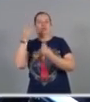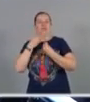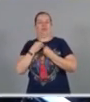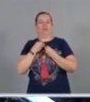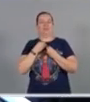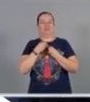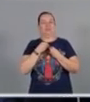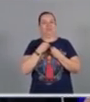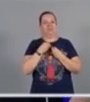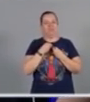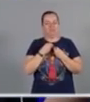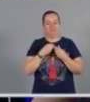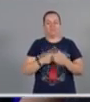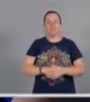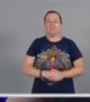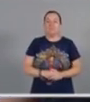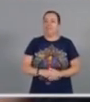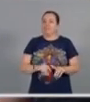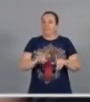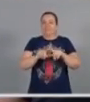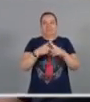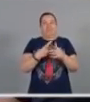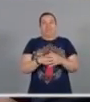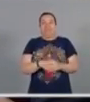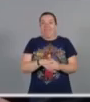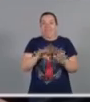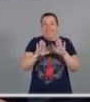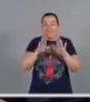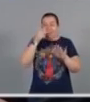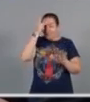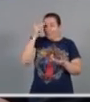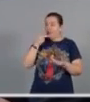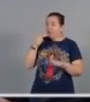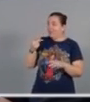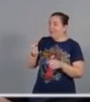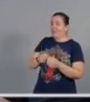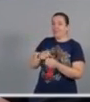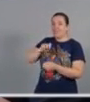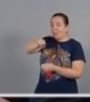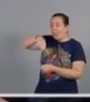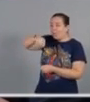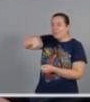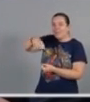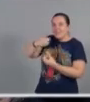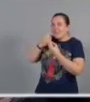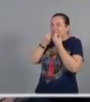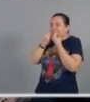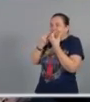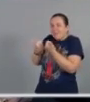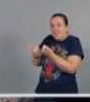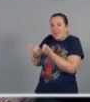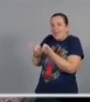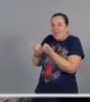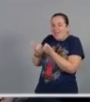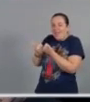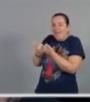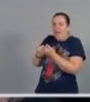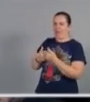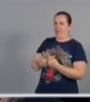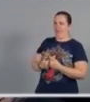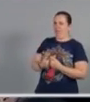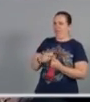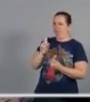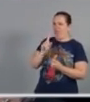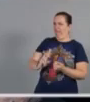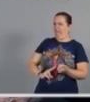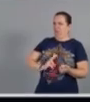o caramba se cozinha para caramba meu E isso não é Victor a pelo amor